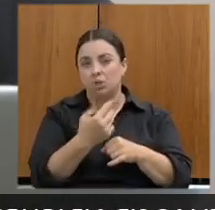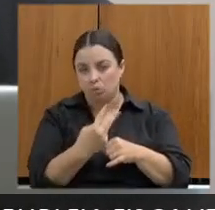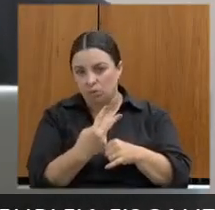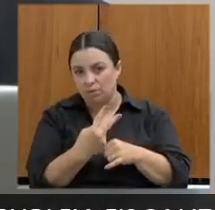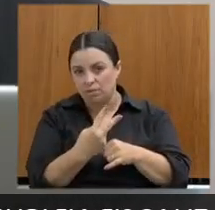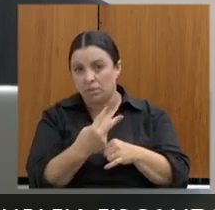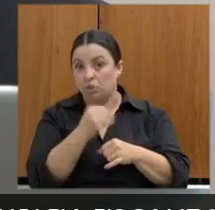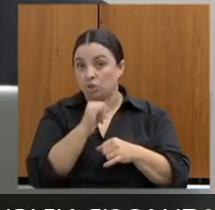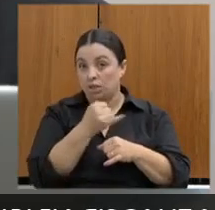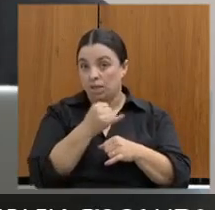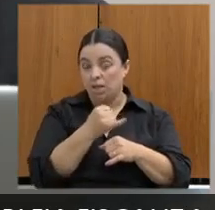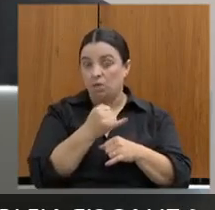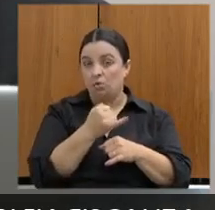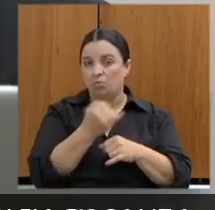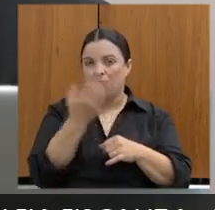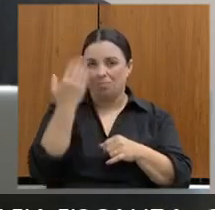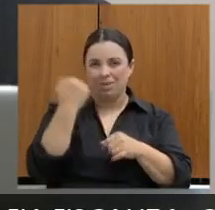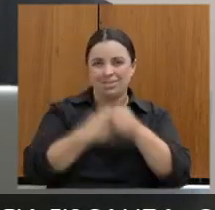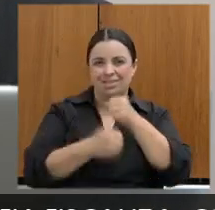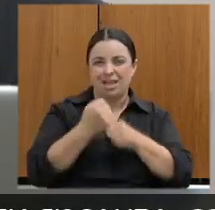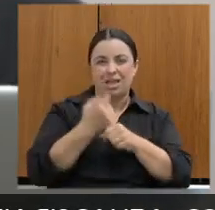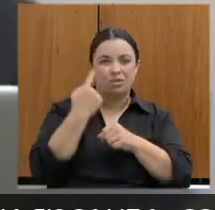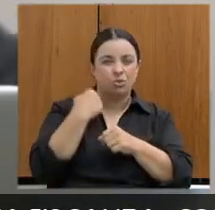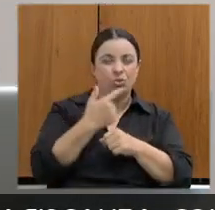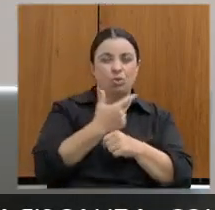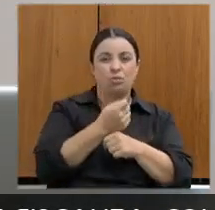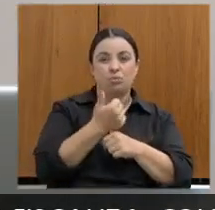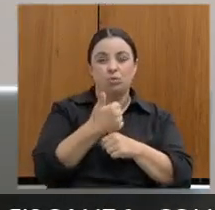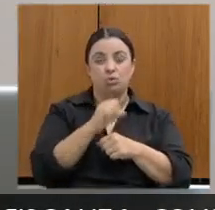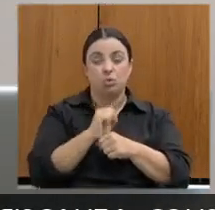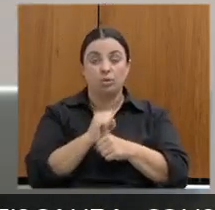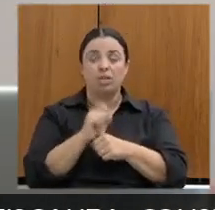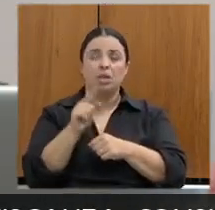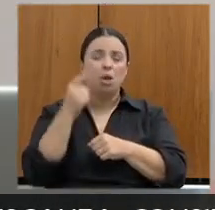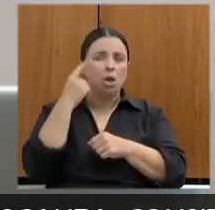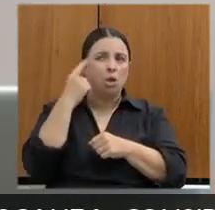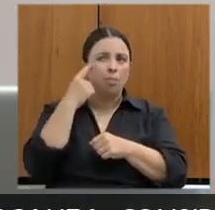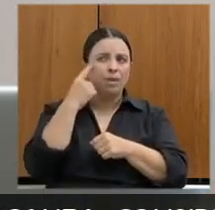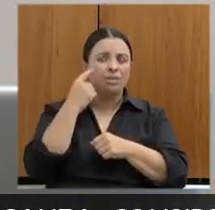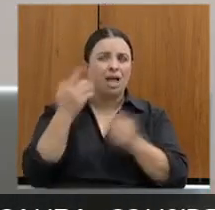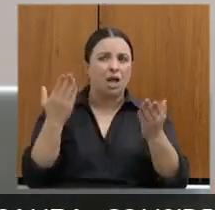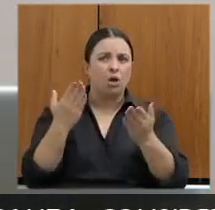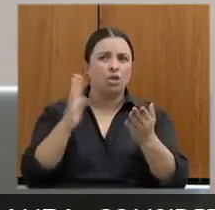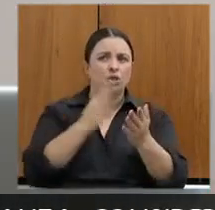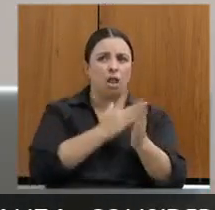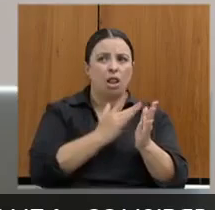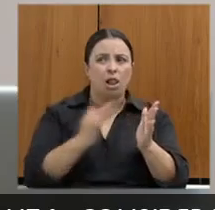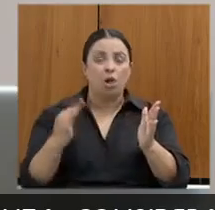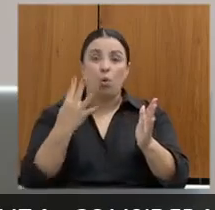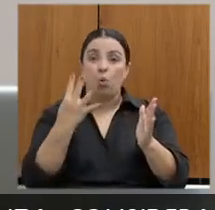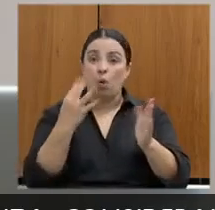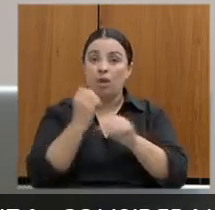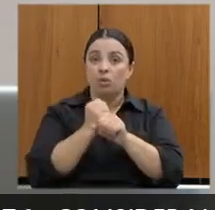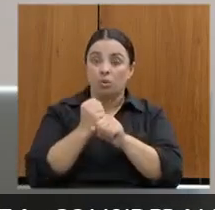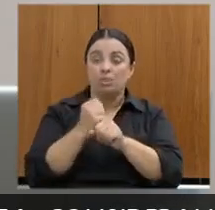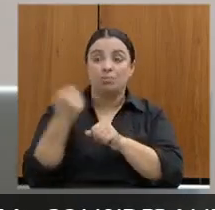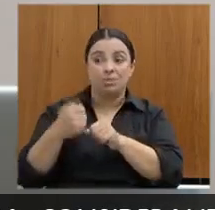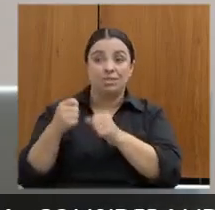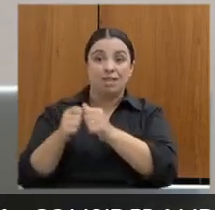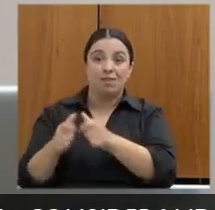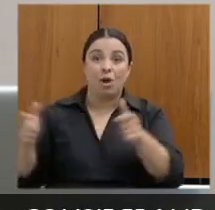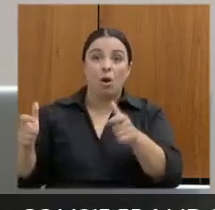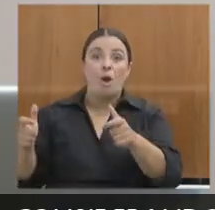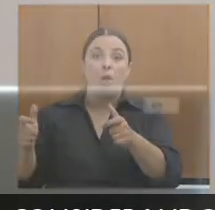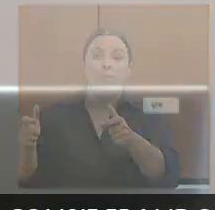2018 então quatro anos depois nós devemos tem uma ampliação do efetivo e ela de cresceu e